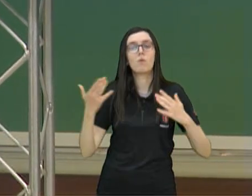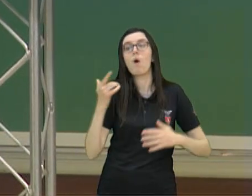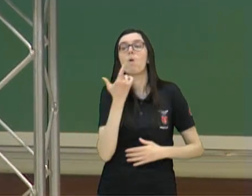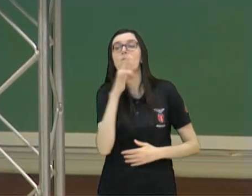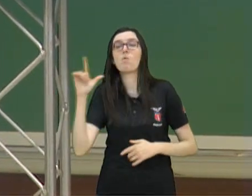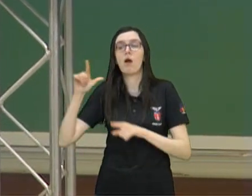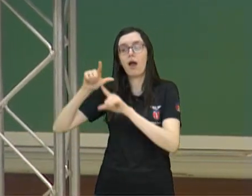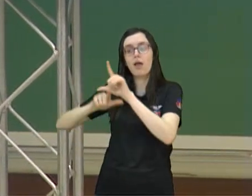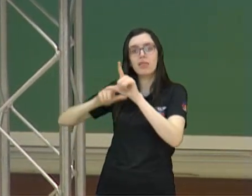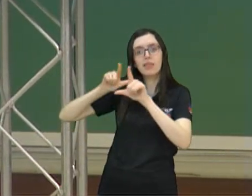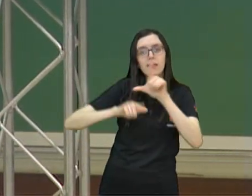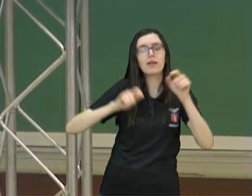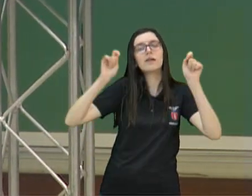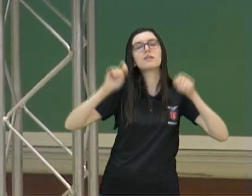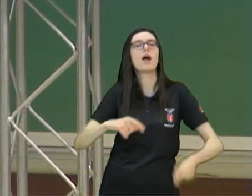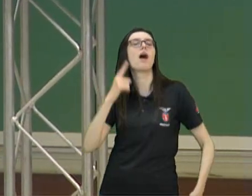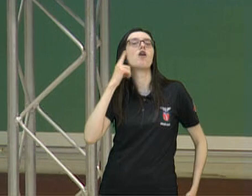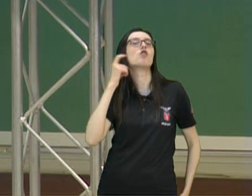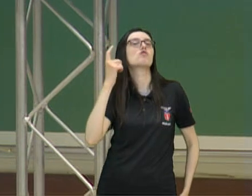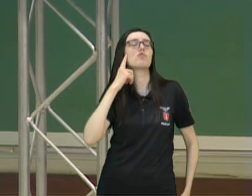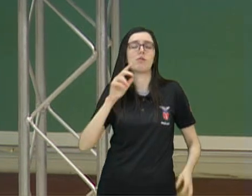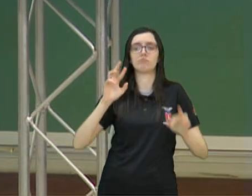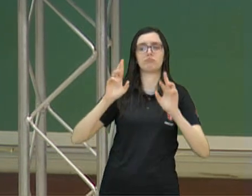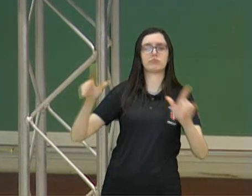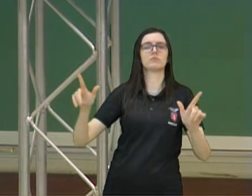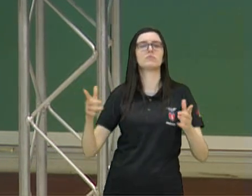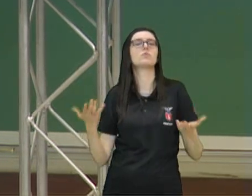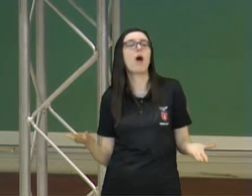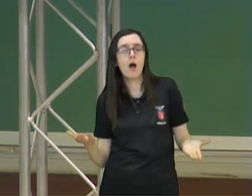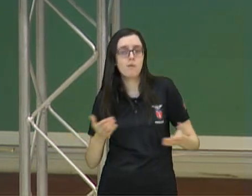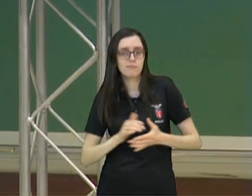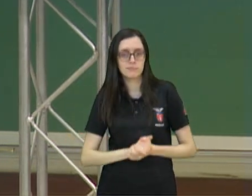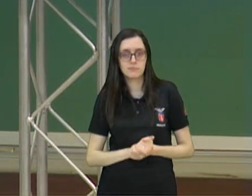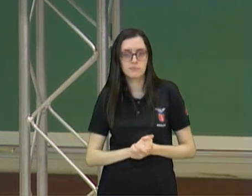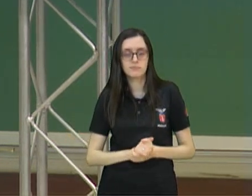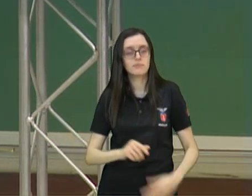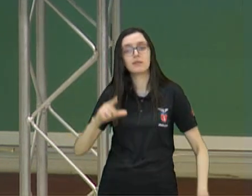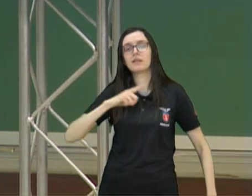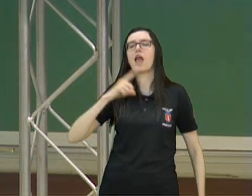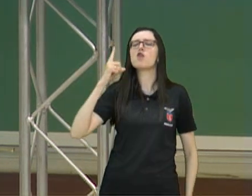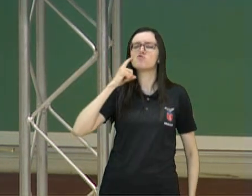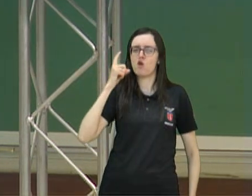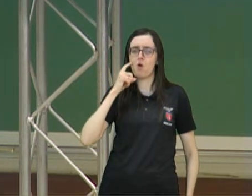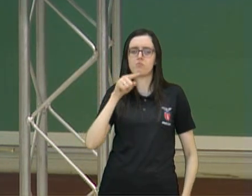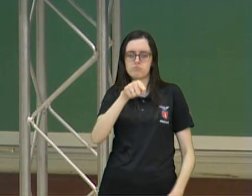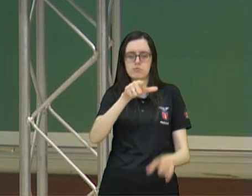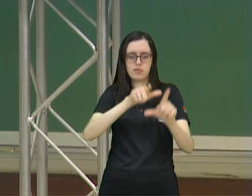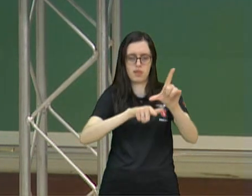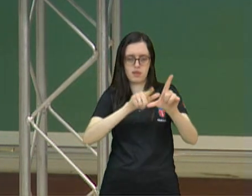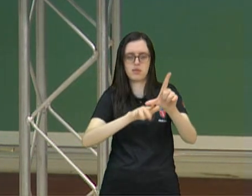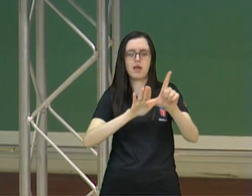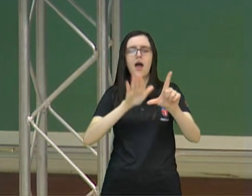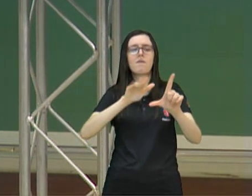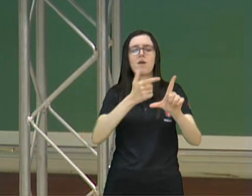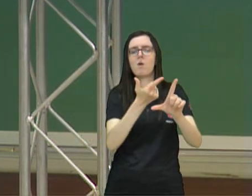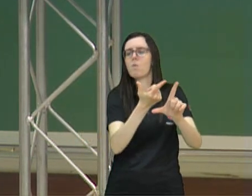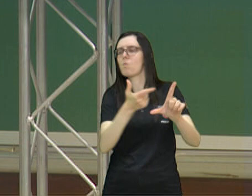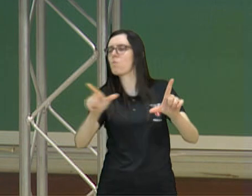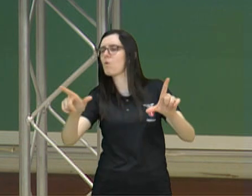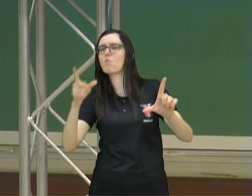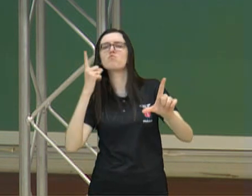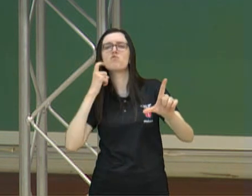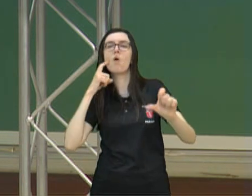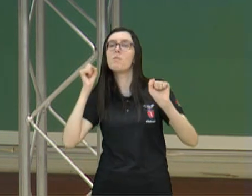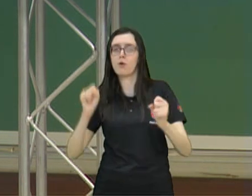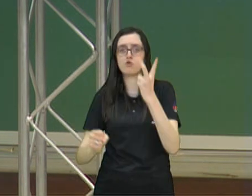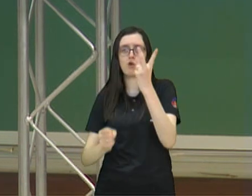letras podem exercer um som diferente? Então, ela vai exercer o som dela, daquela letra que ela é, mas ela também vai